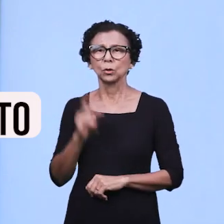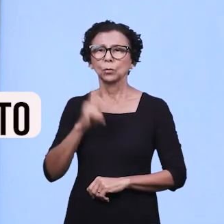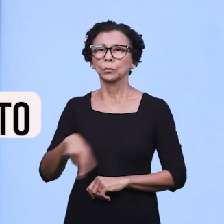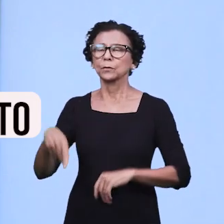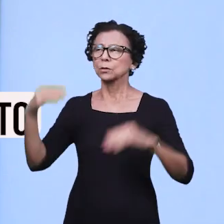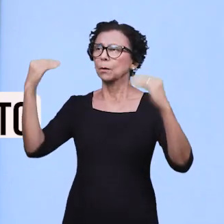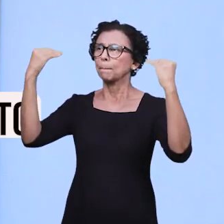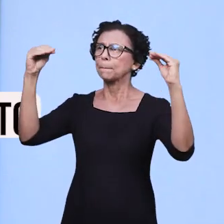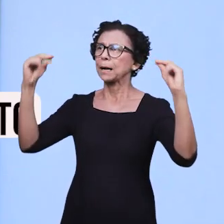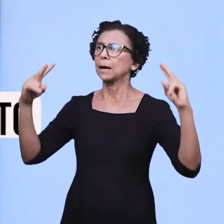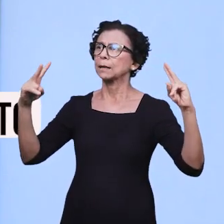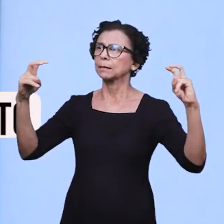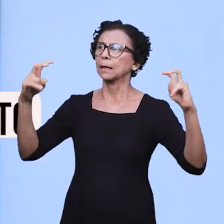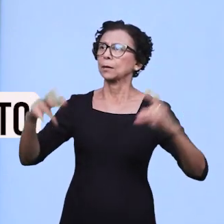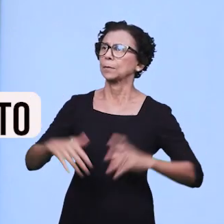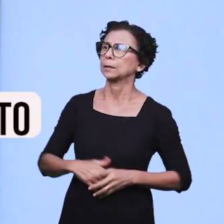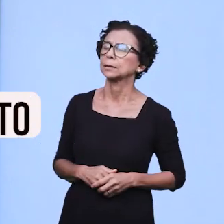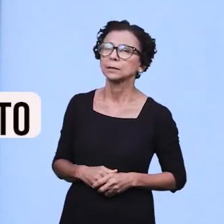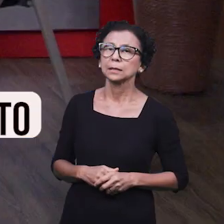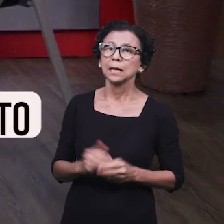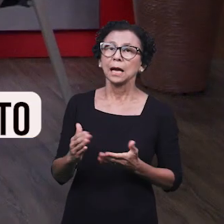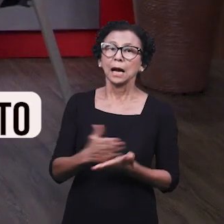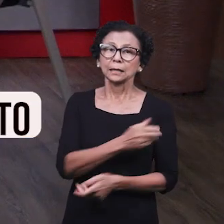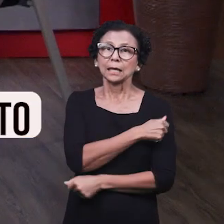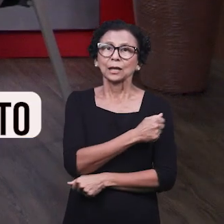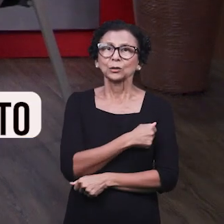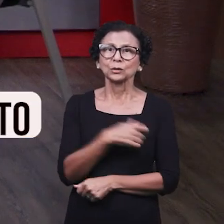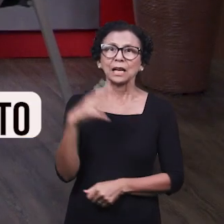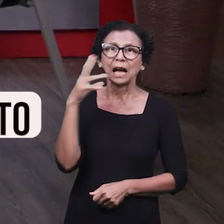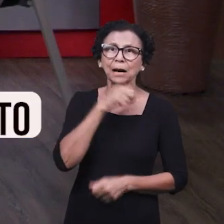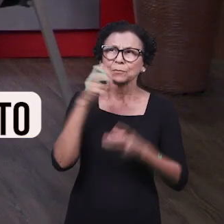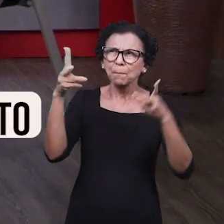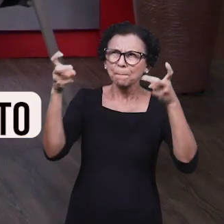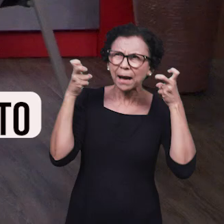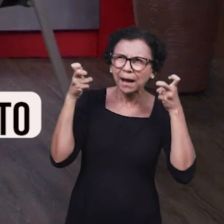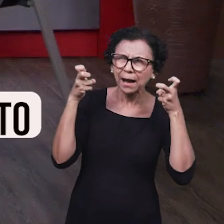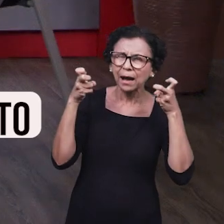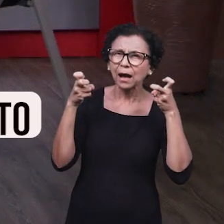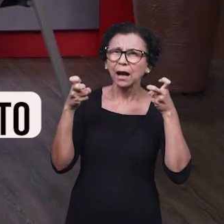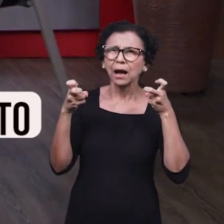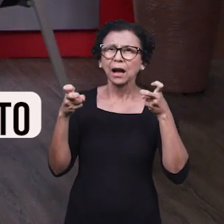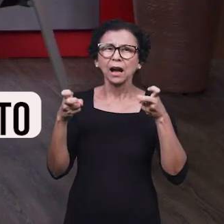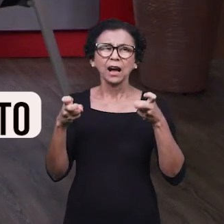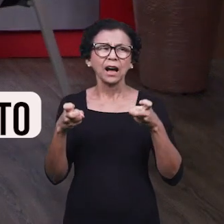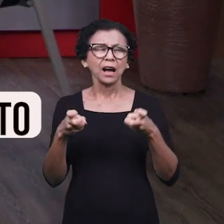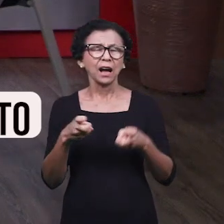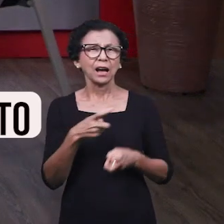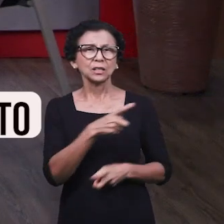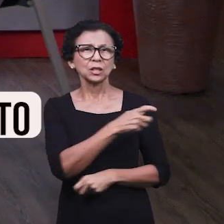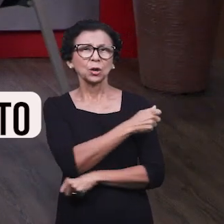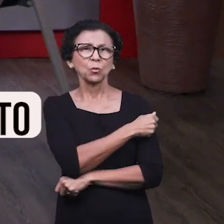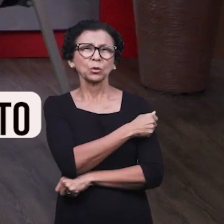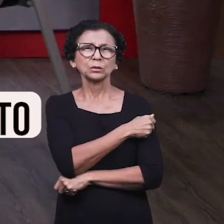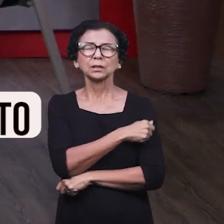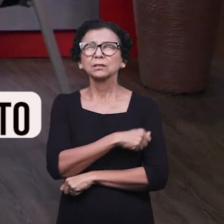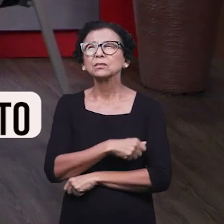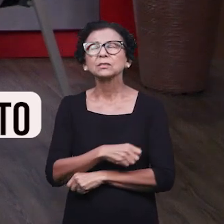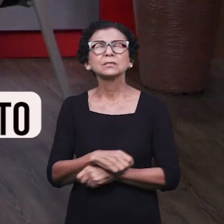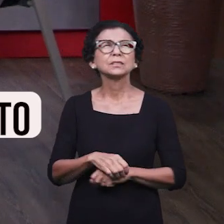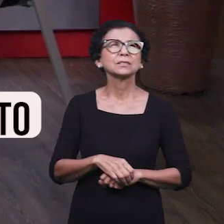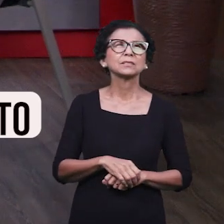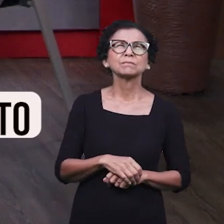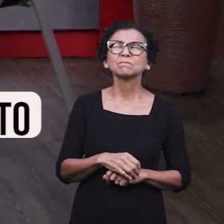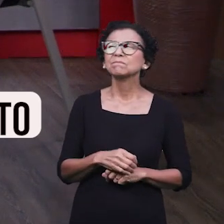na frente. É uma característica individual. Aquele que tem mais dificuldade, ele vai precisar de uma aula, de 2, ele vai precisar da